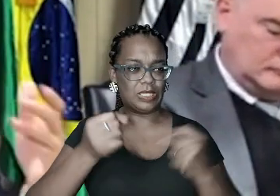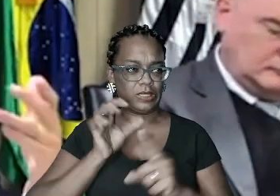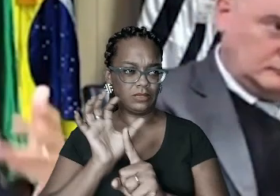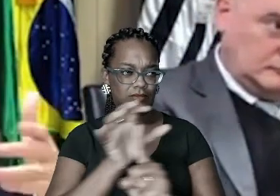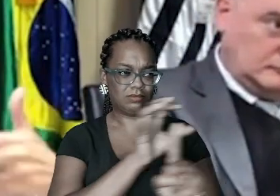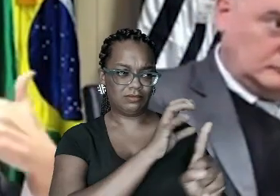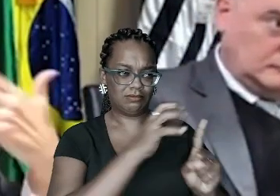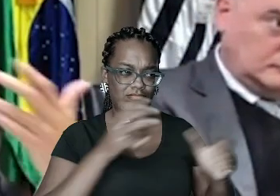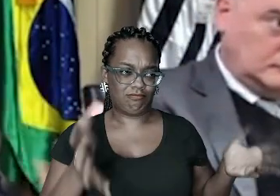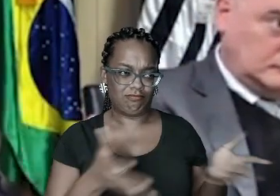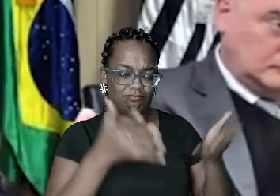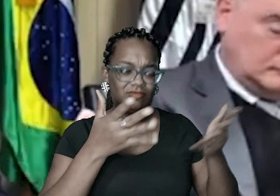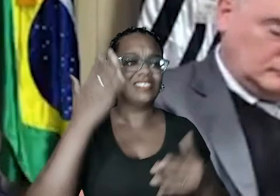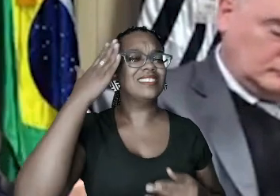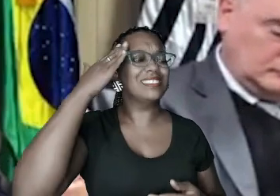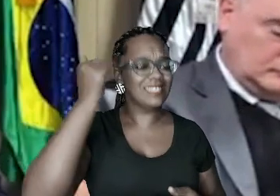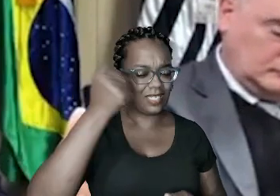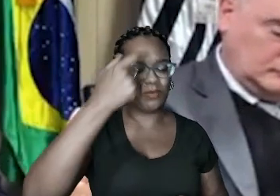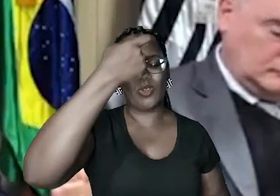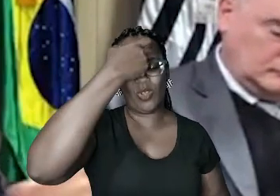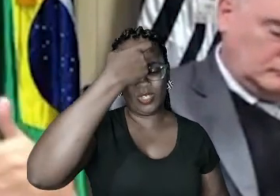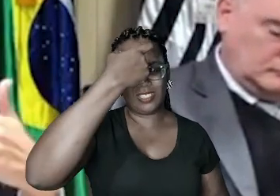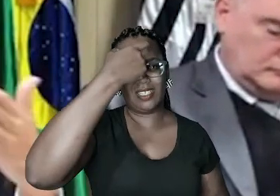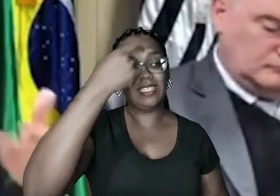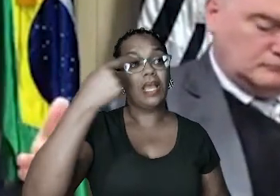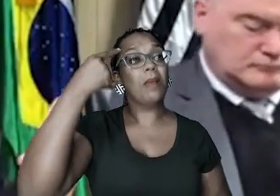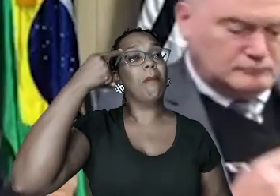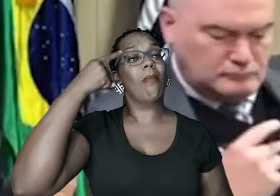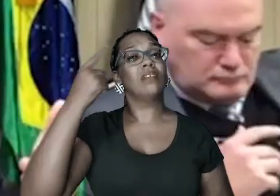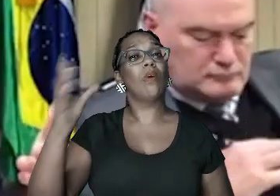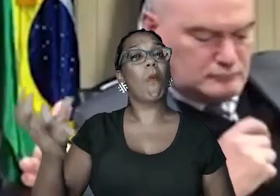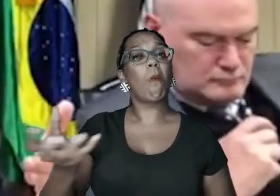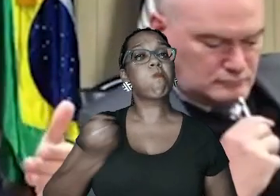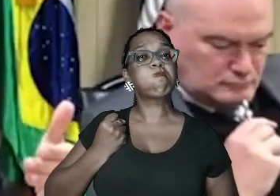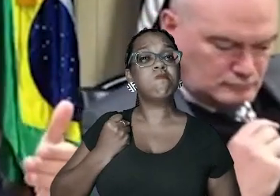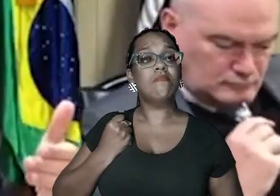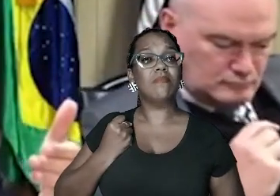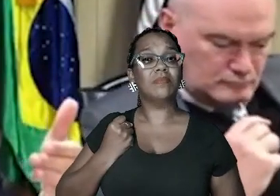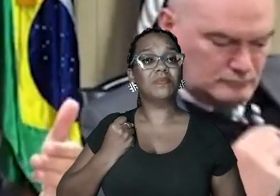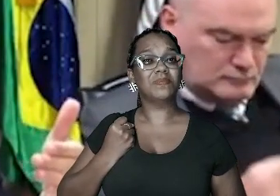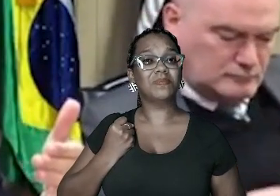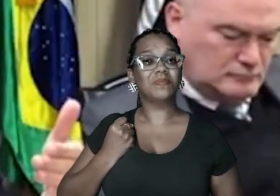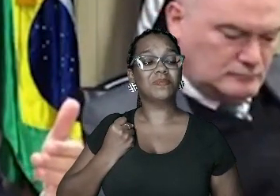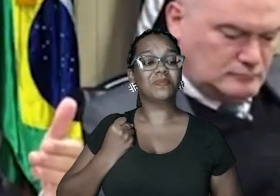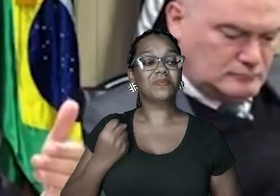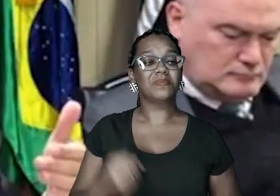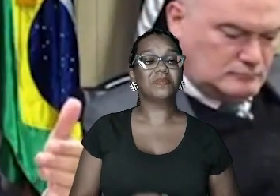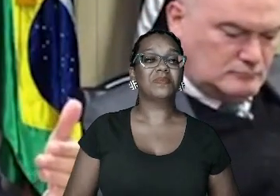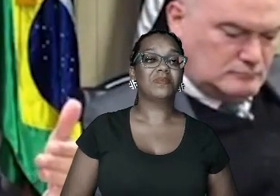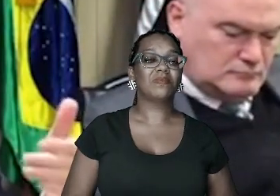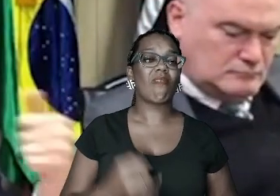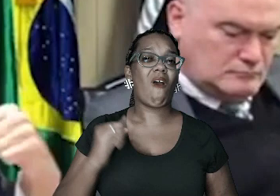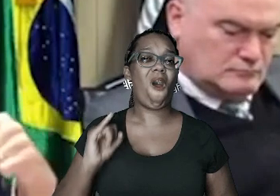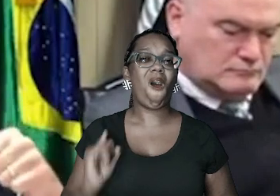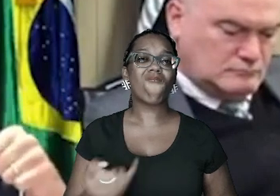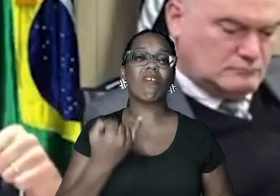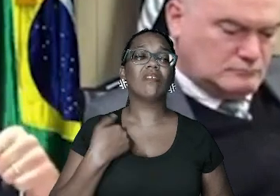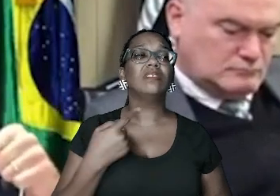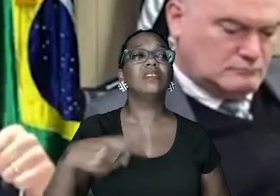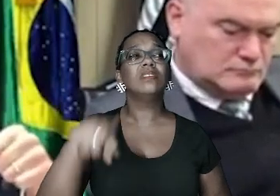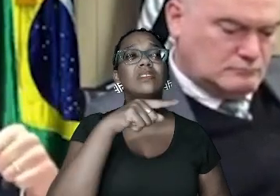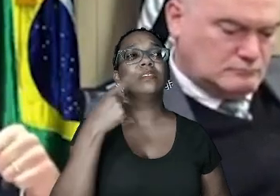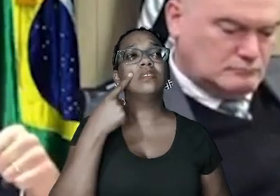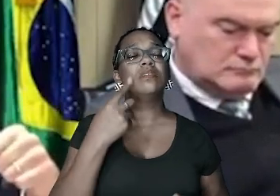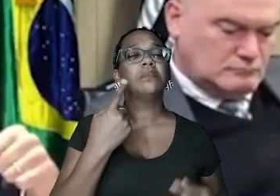ao contrário eles têm consciência do poder que exerce e por ter consciência do poder que exerce eles pensam esse beneficiar